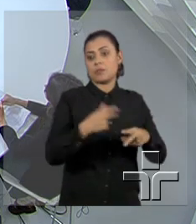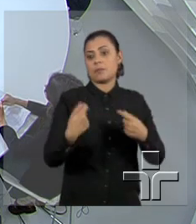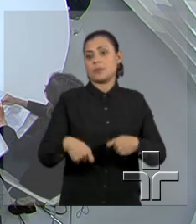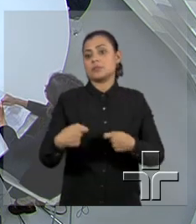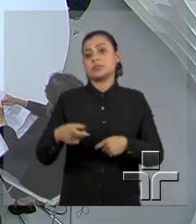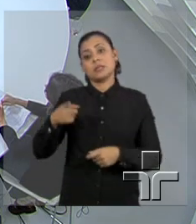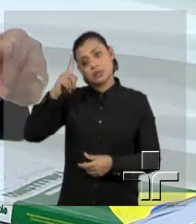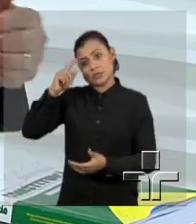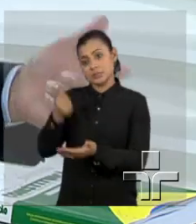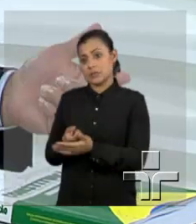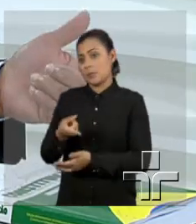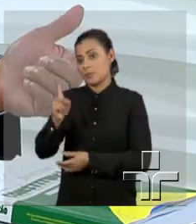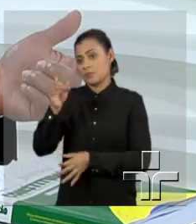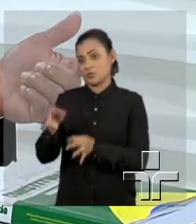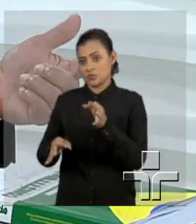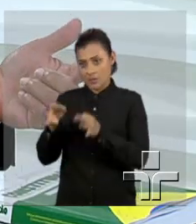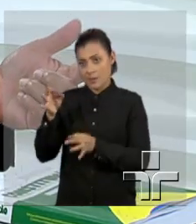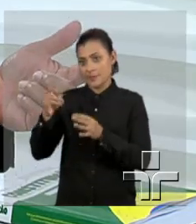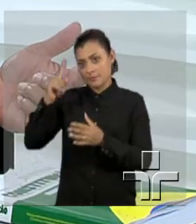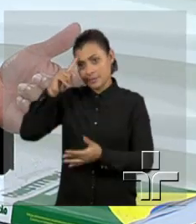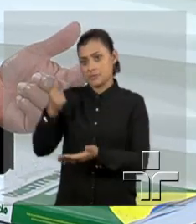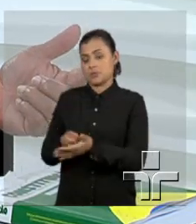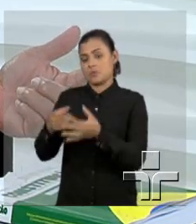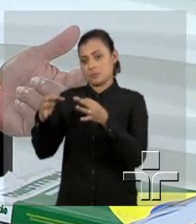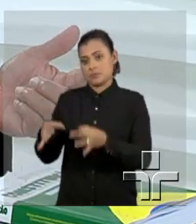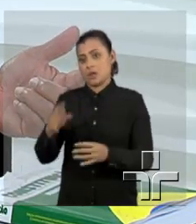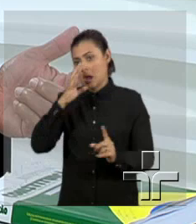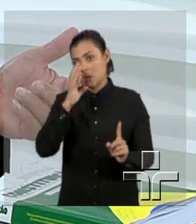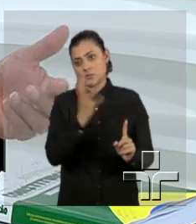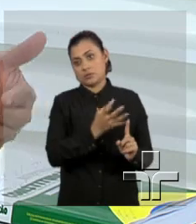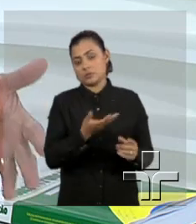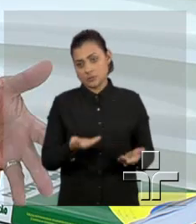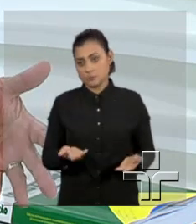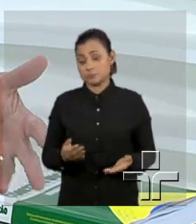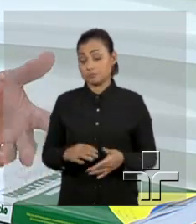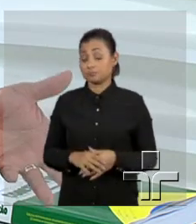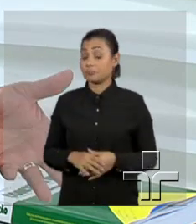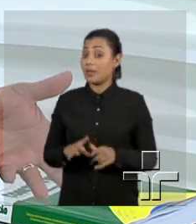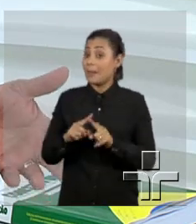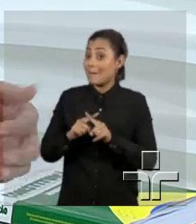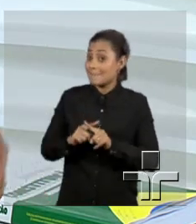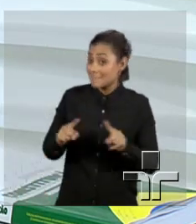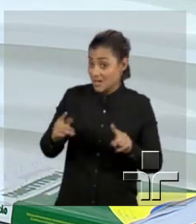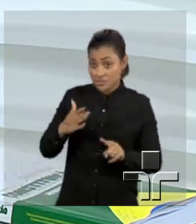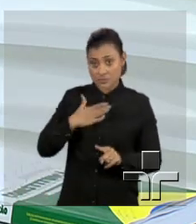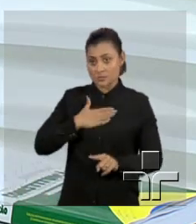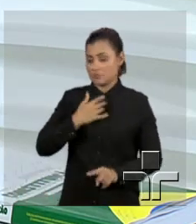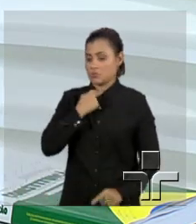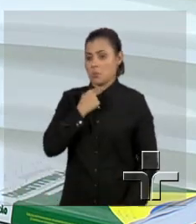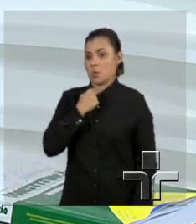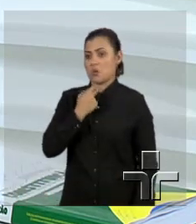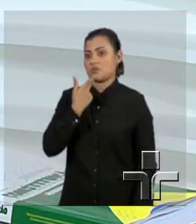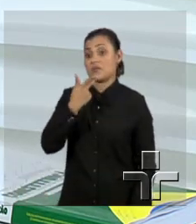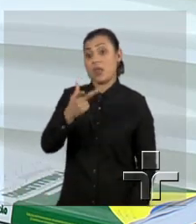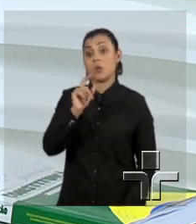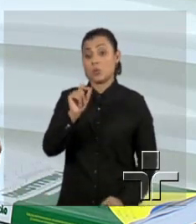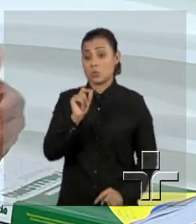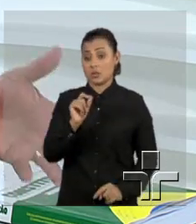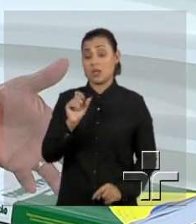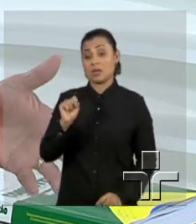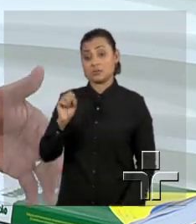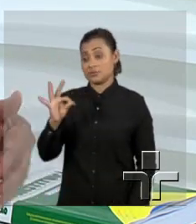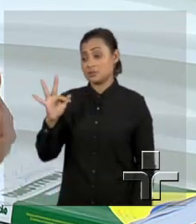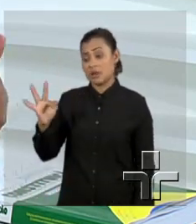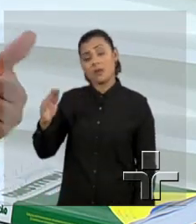da sentença penal condenatória. Entretanto, não posso deixar de dizer que o Supremo já decidiu